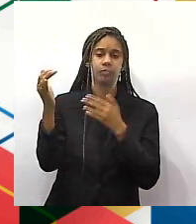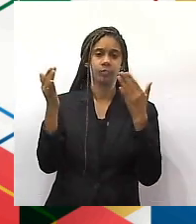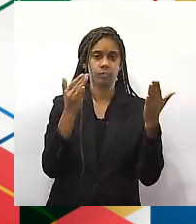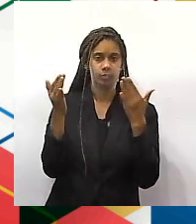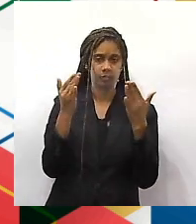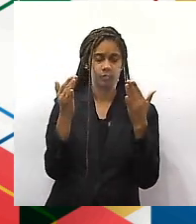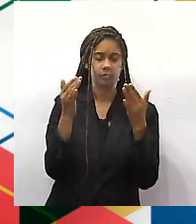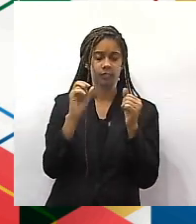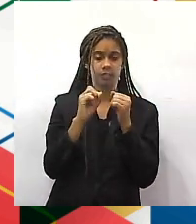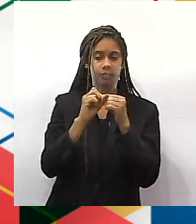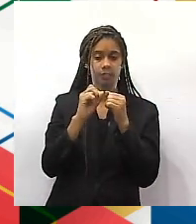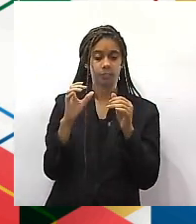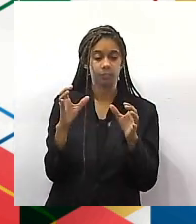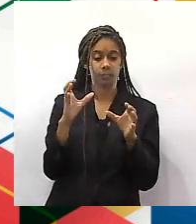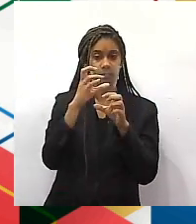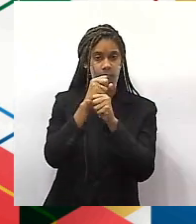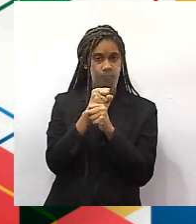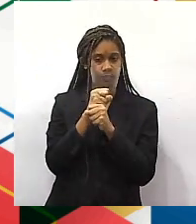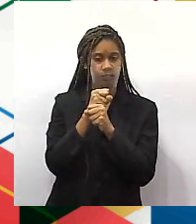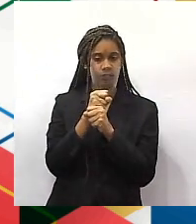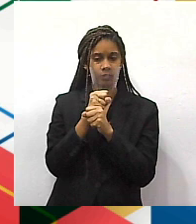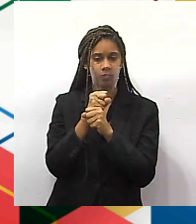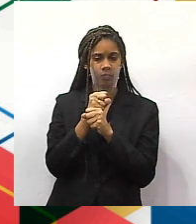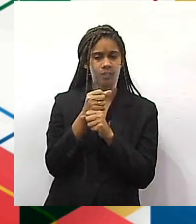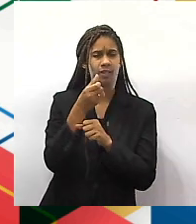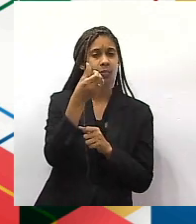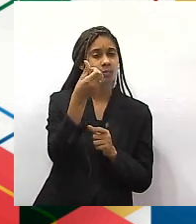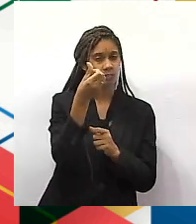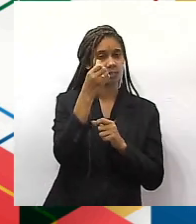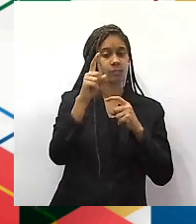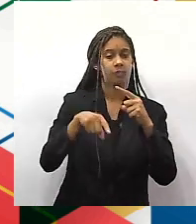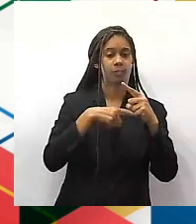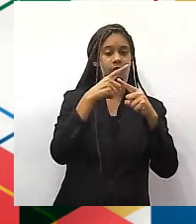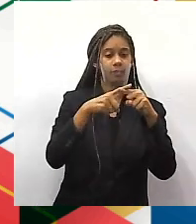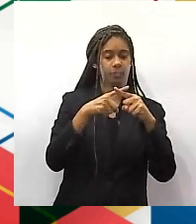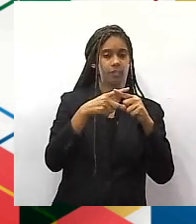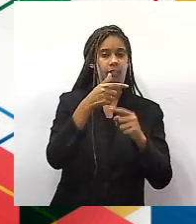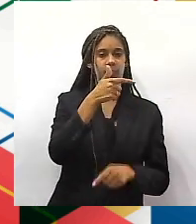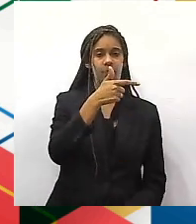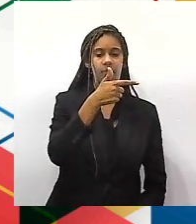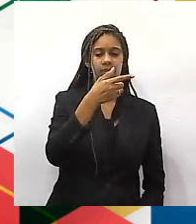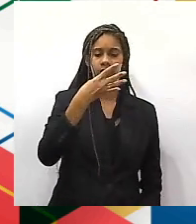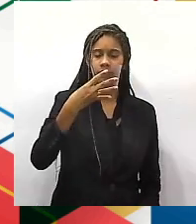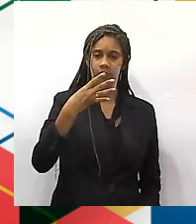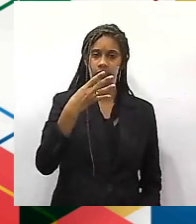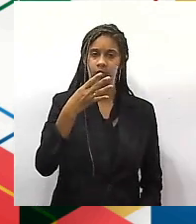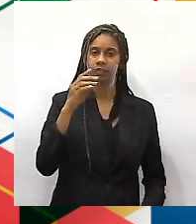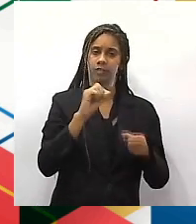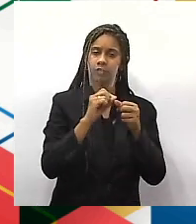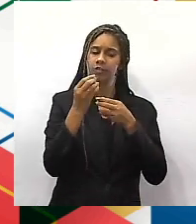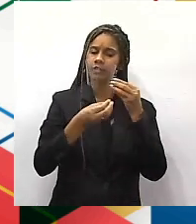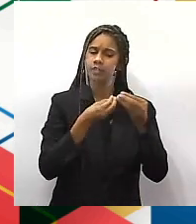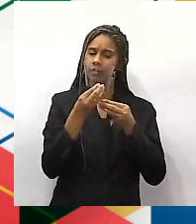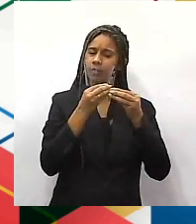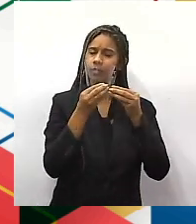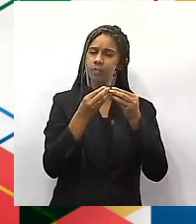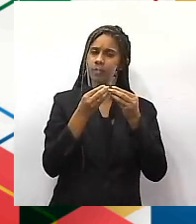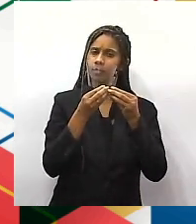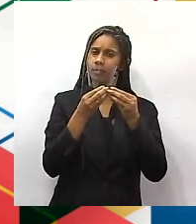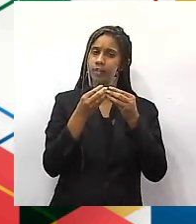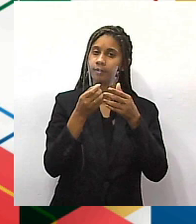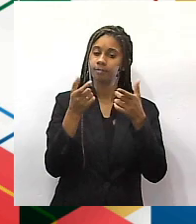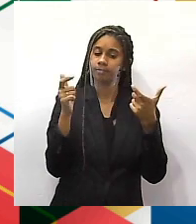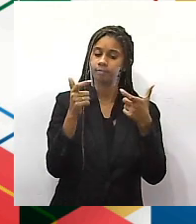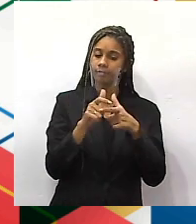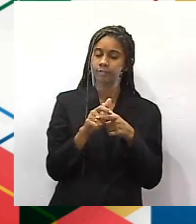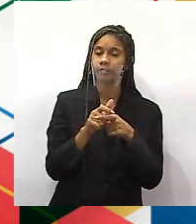multiplicado por um valor para dar o 24. Então, para voltar para reduzir, eu vou utilizar esse mesmo número para fazer a divisão. Se para aumentar eu